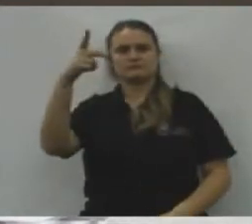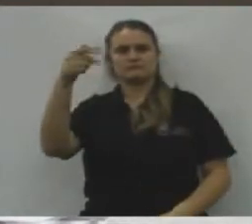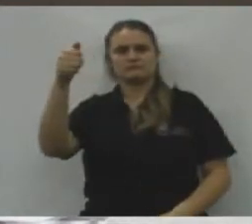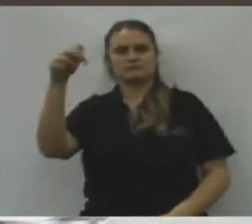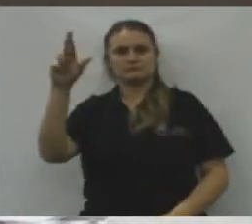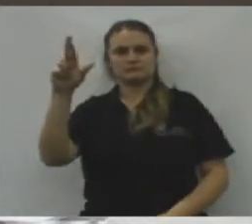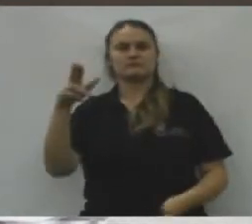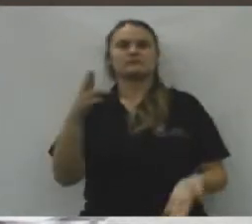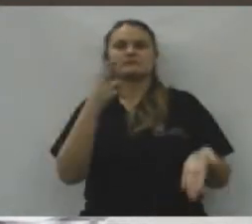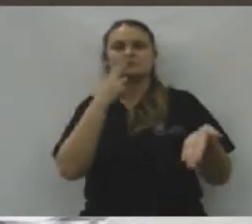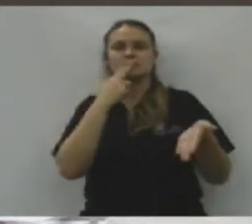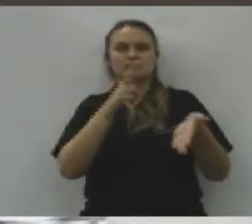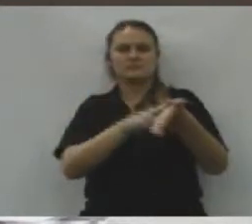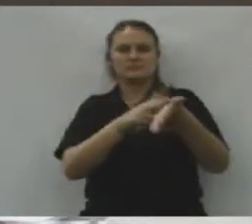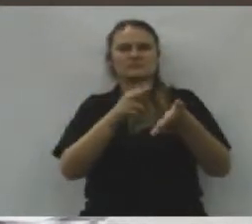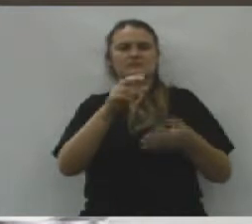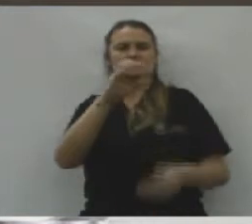Correspondência